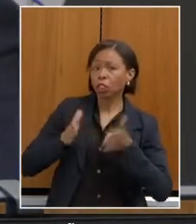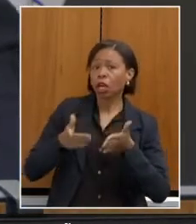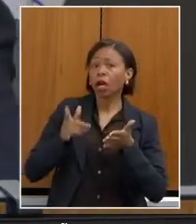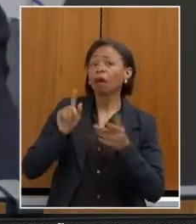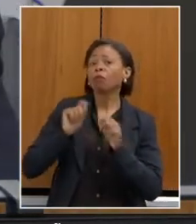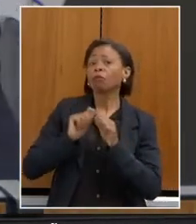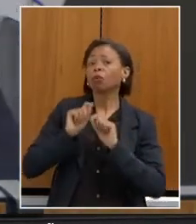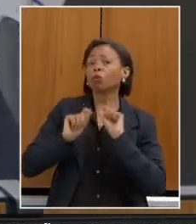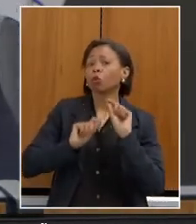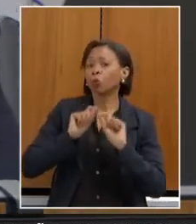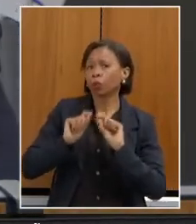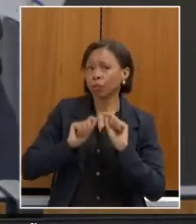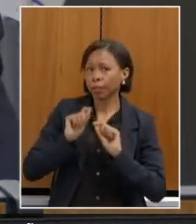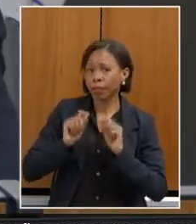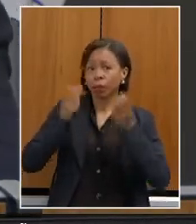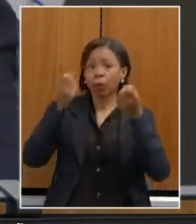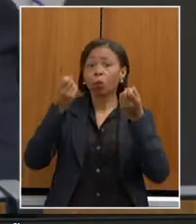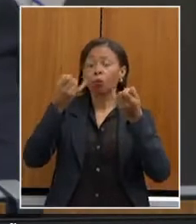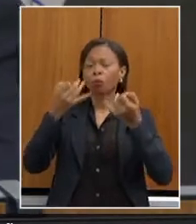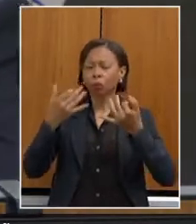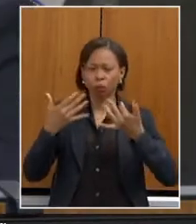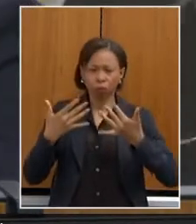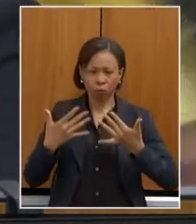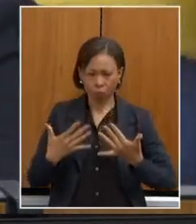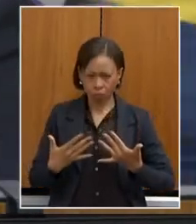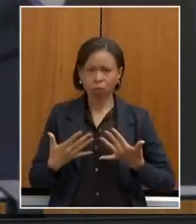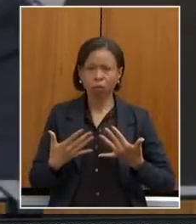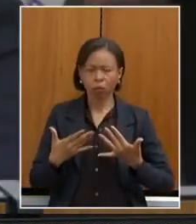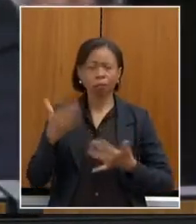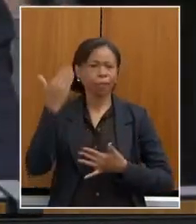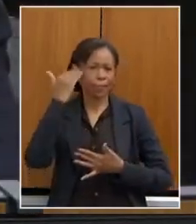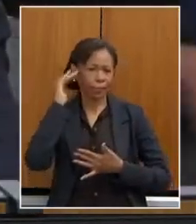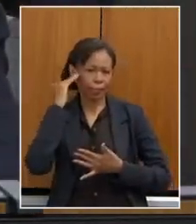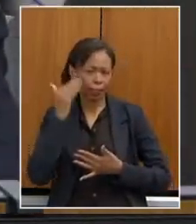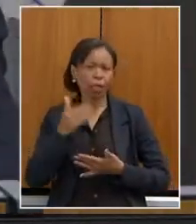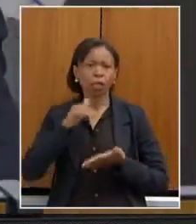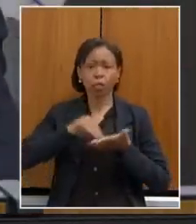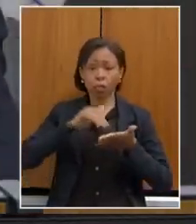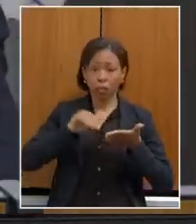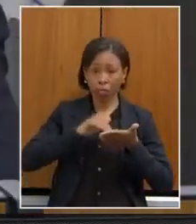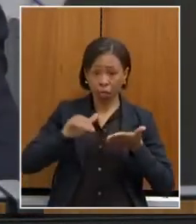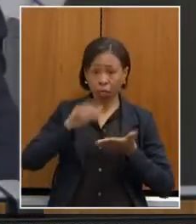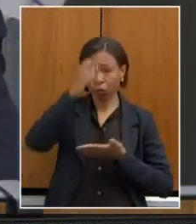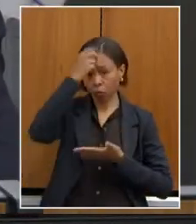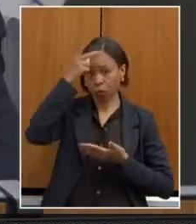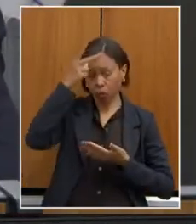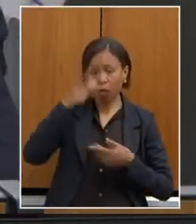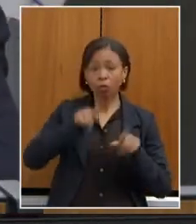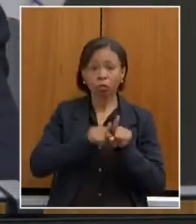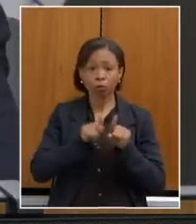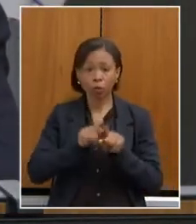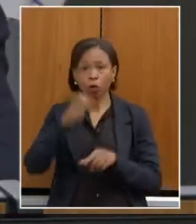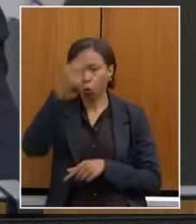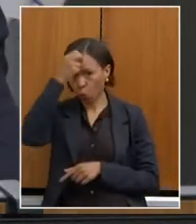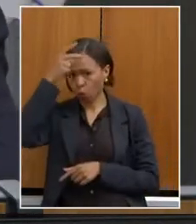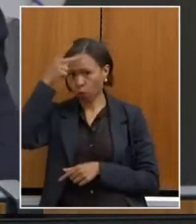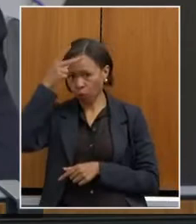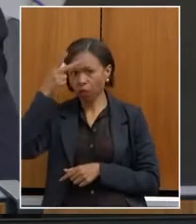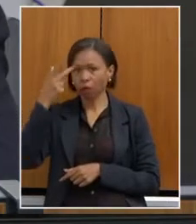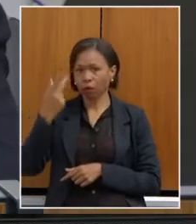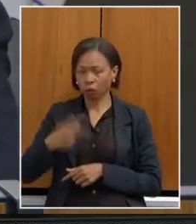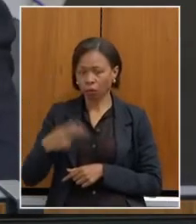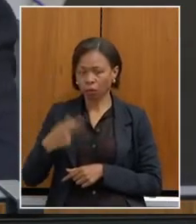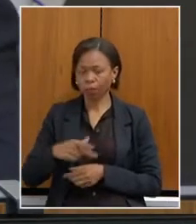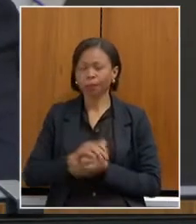e um entendimento, tanto do secretário municipal, Jackson, quanto do prefeito. Então, em termos